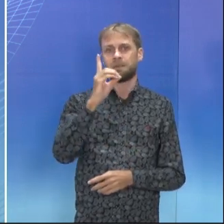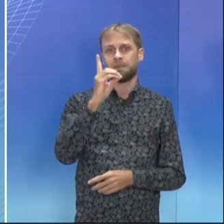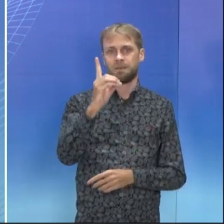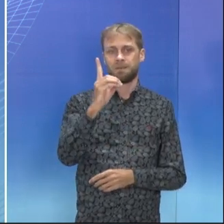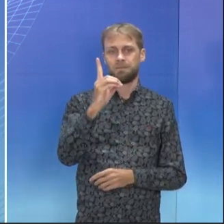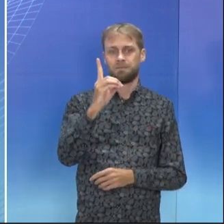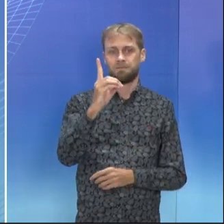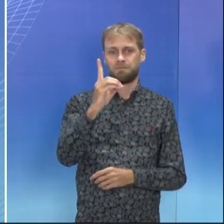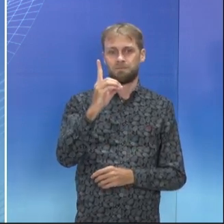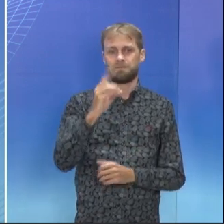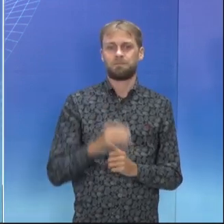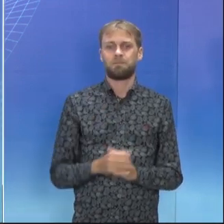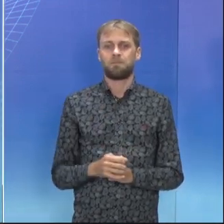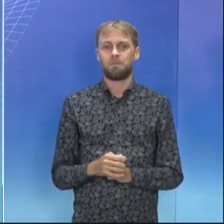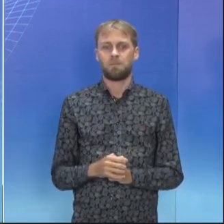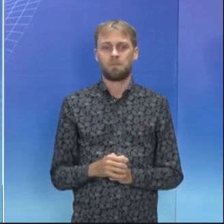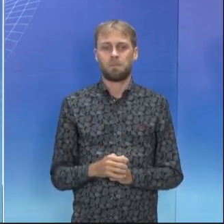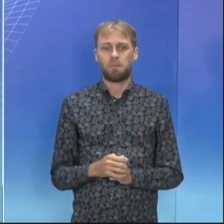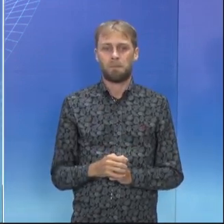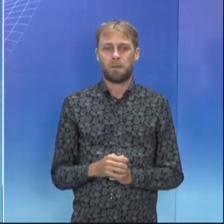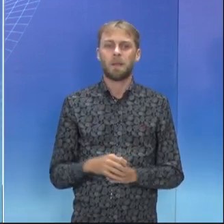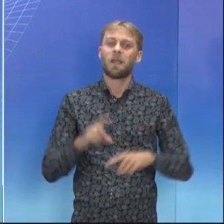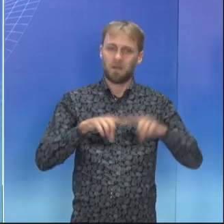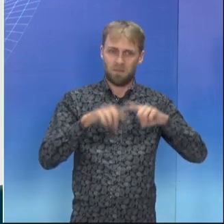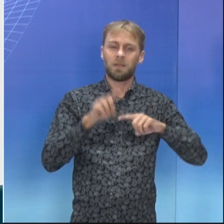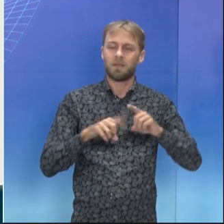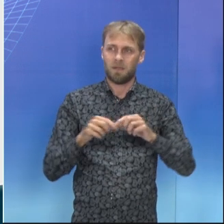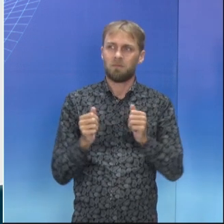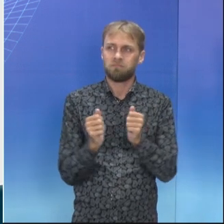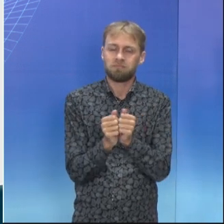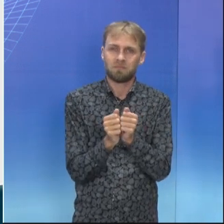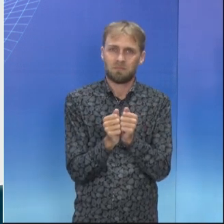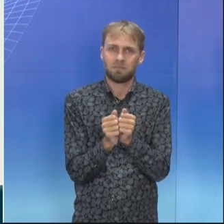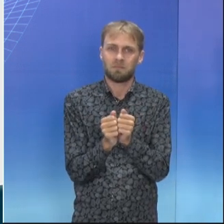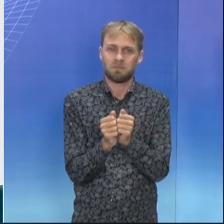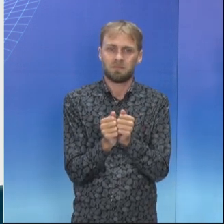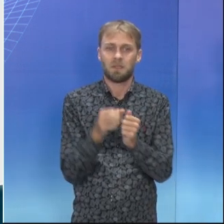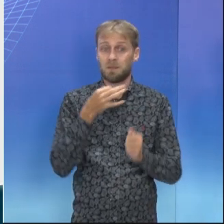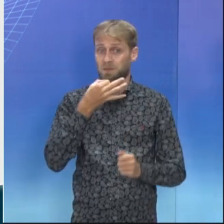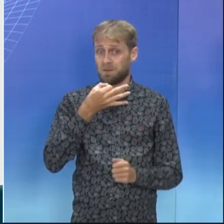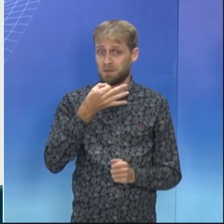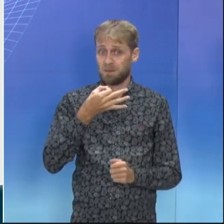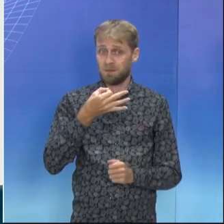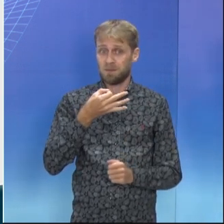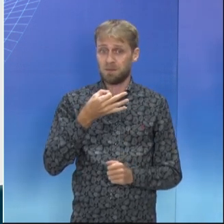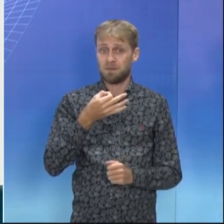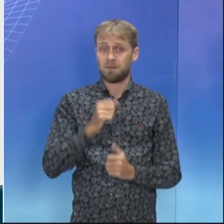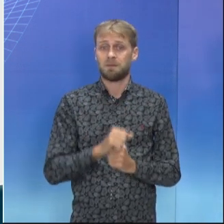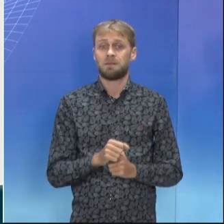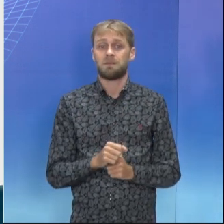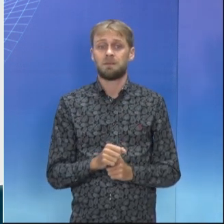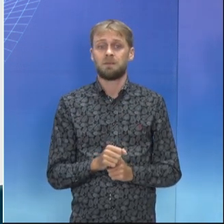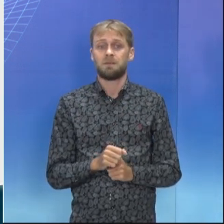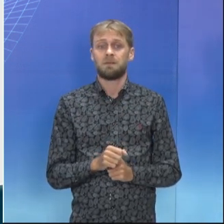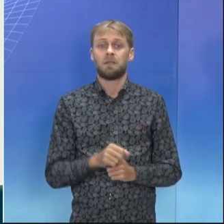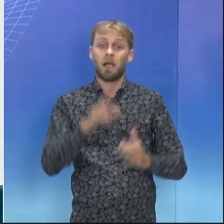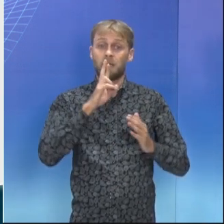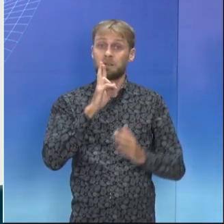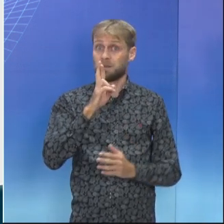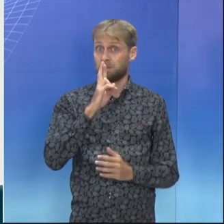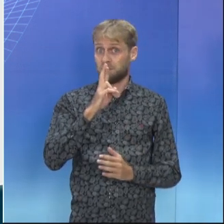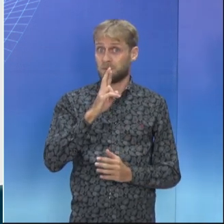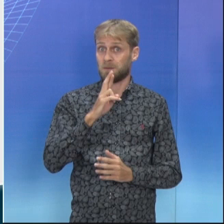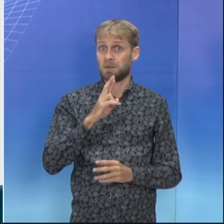A questão correta é a letra D. Aí tem aqui no material de vocês, já acompanha. Olha a dica. Lê-se